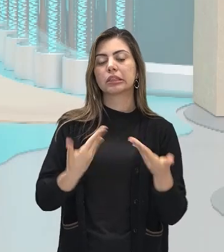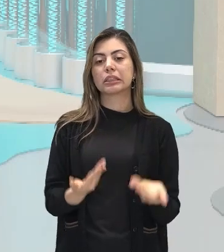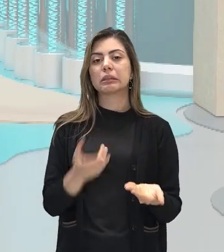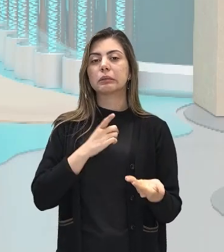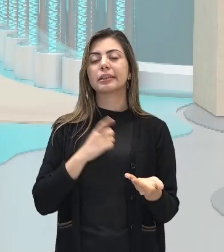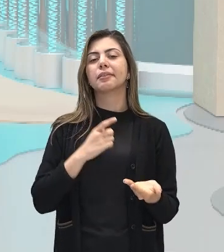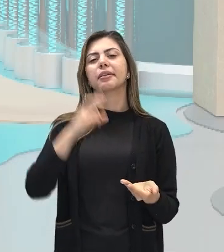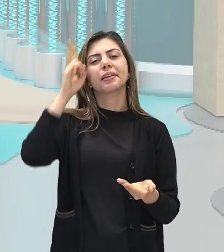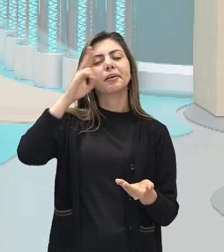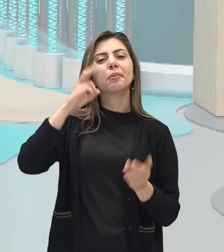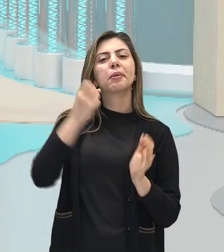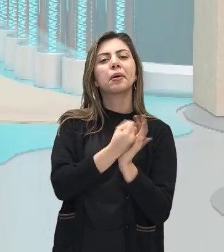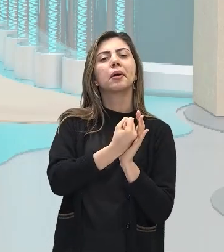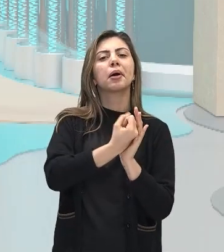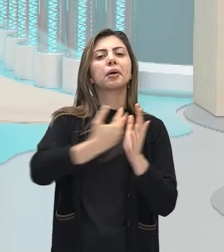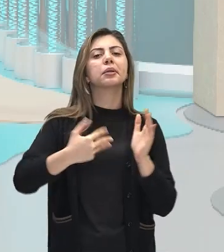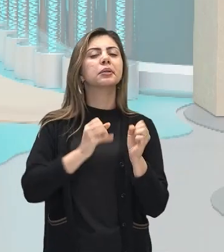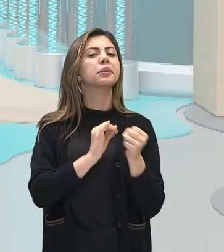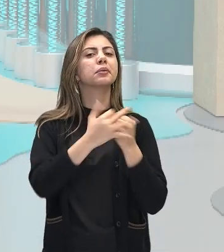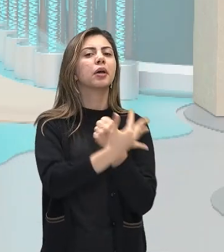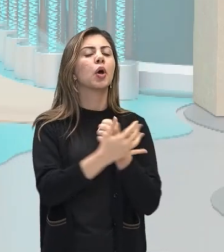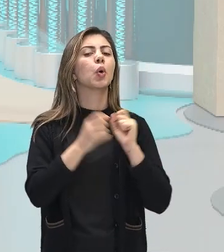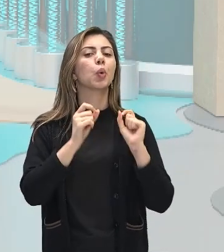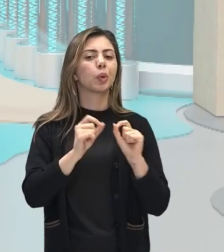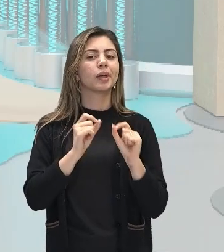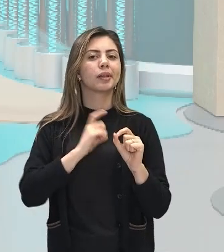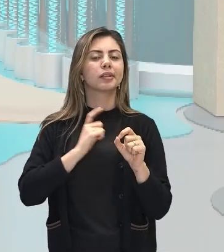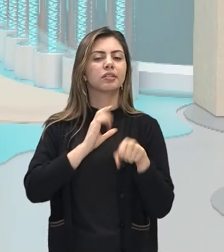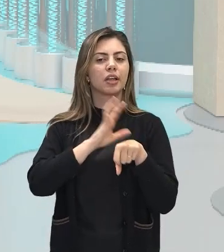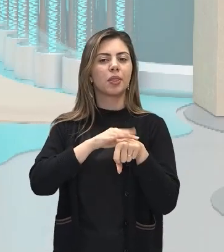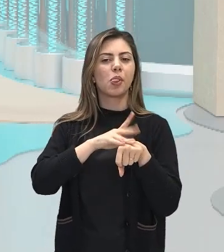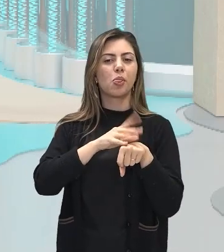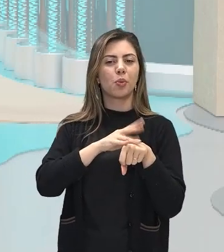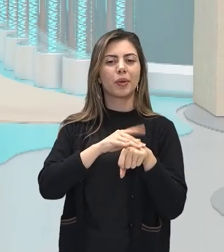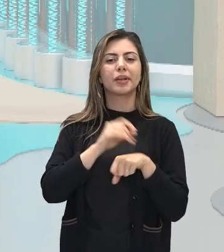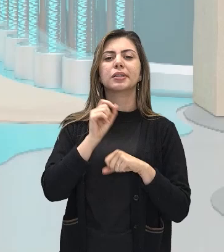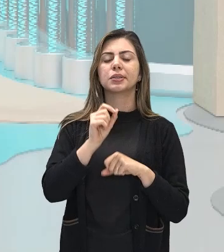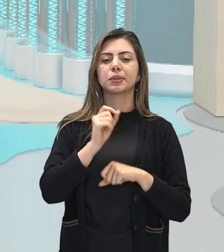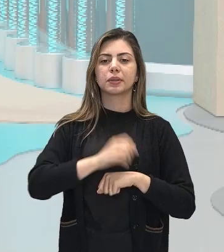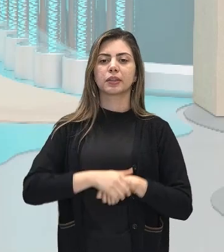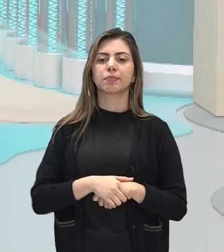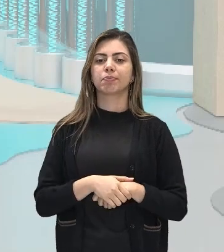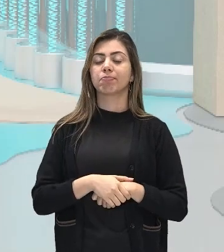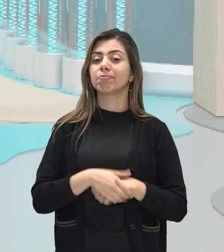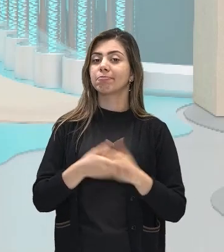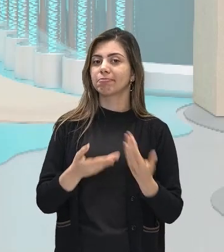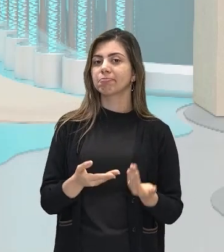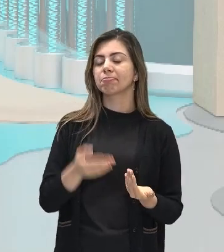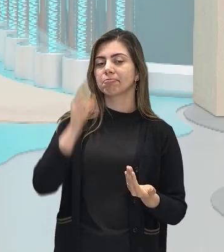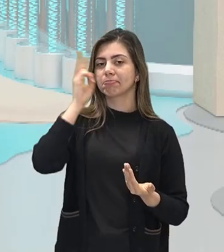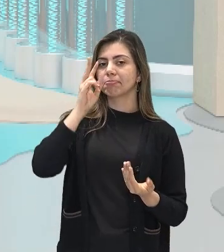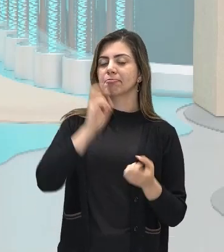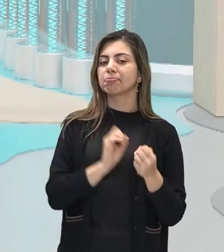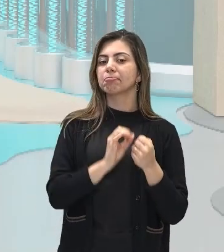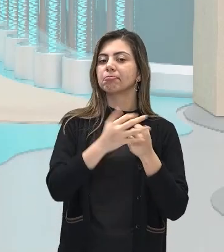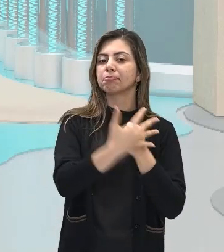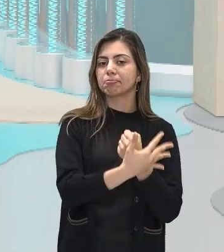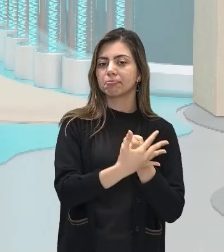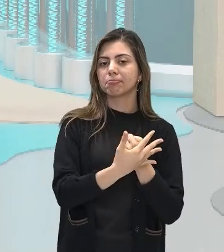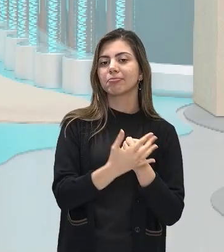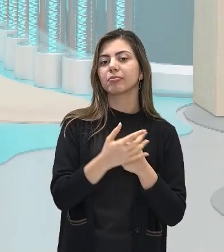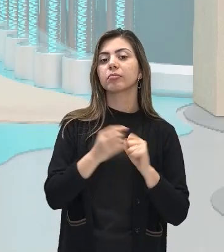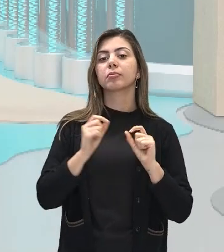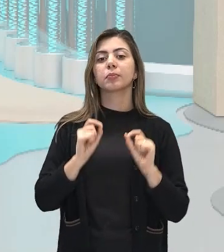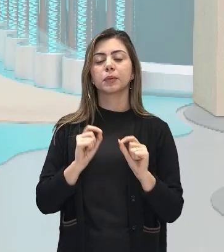sintomas, que acometia as pessoas que apresentavam, o COVID, era justamente a